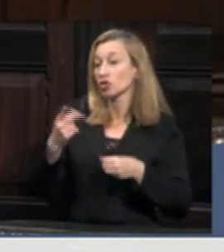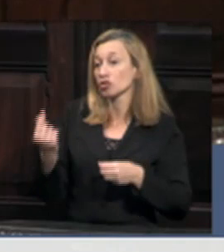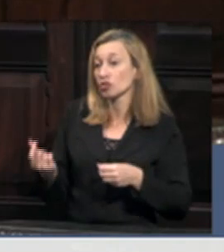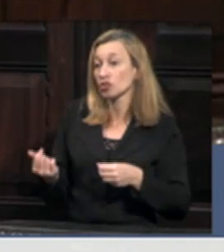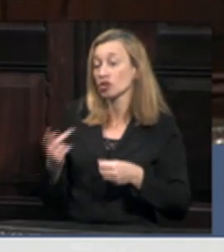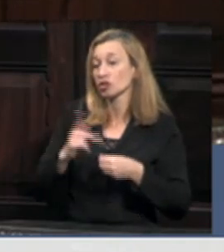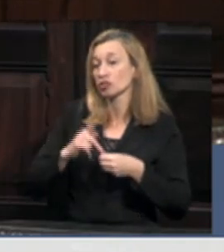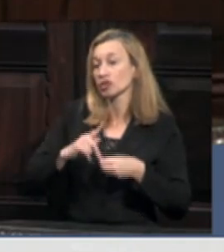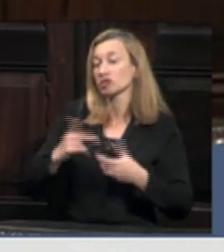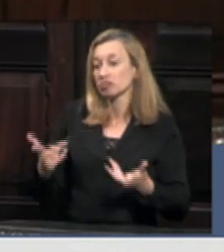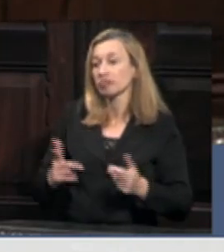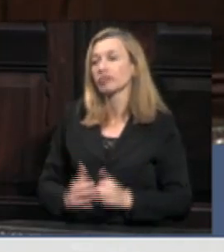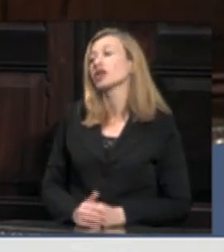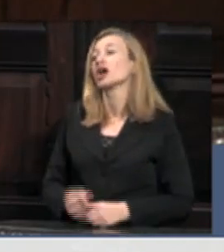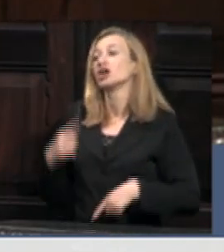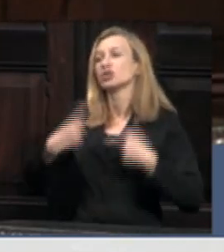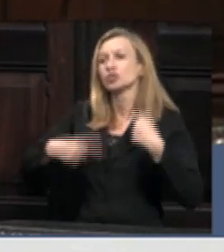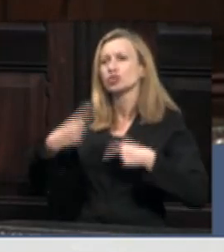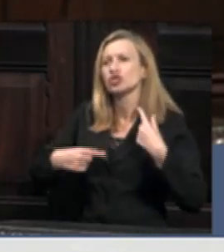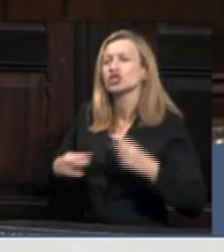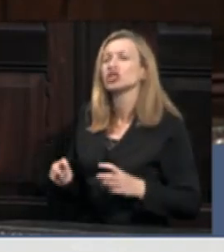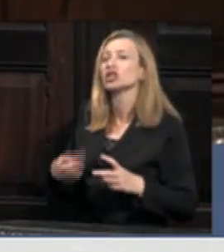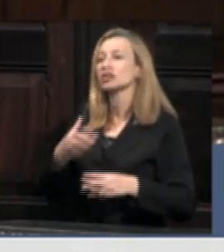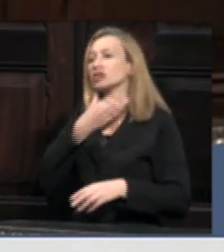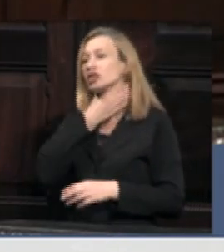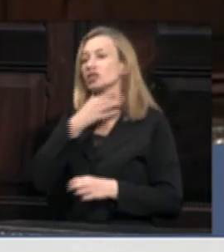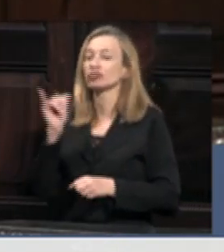quando se discutia a crise no Estado do Rio de Janeiro,